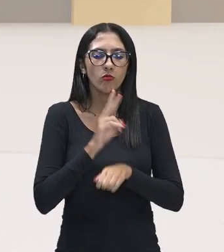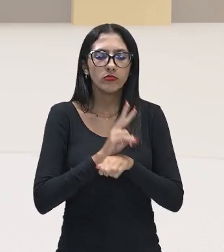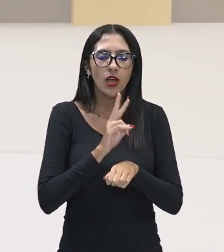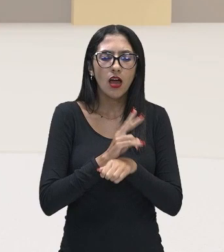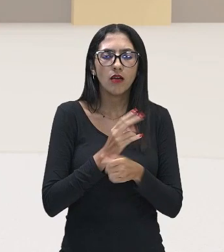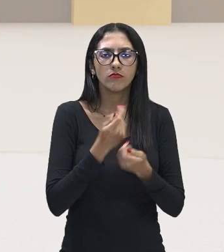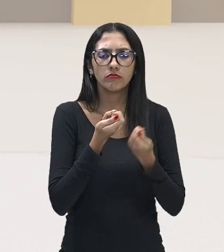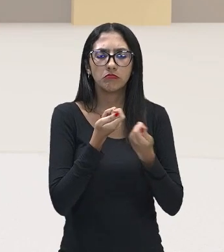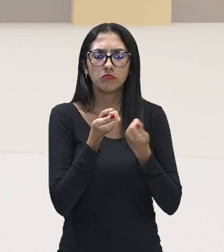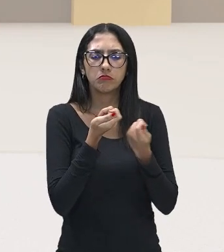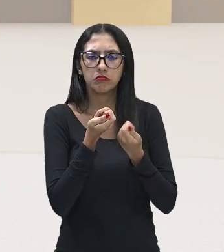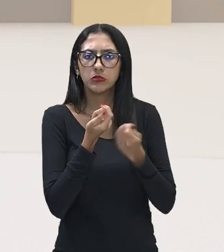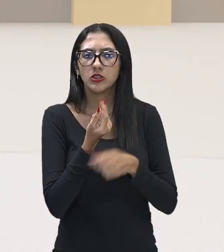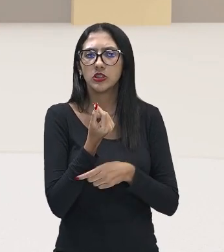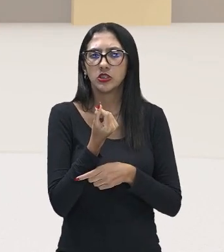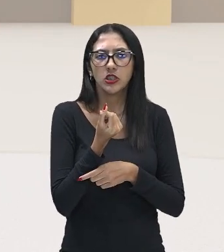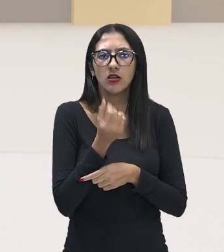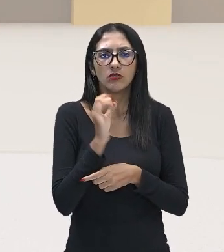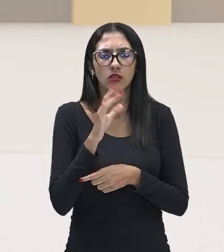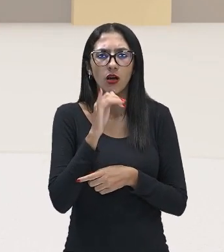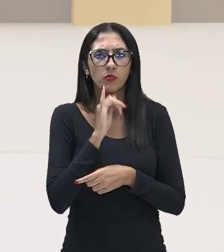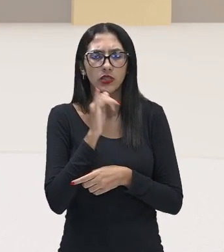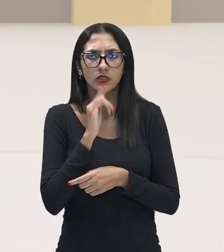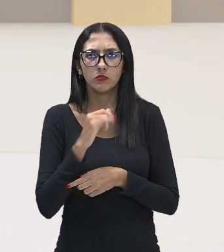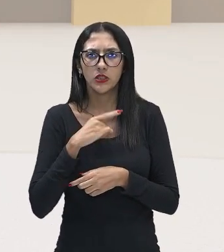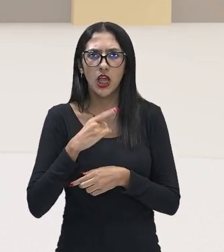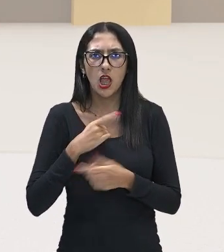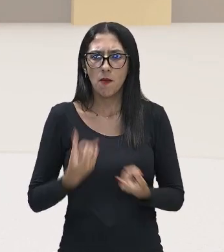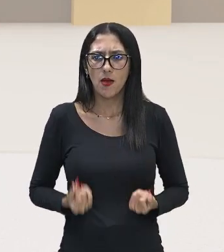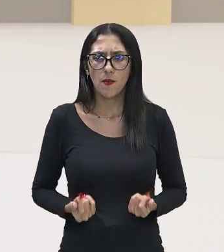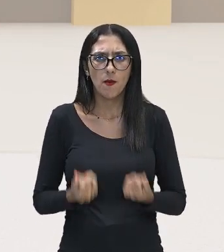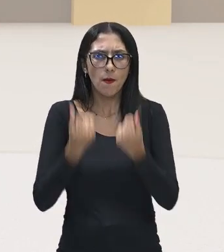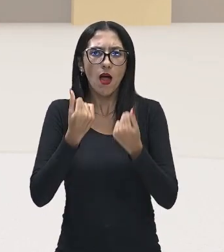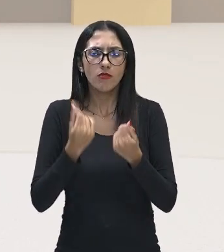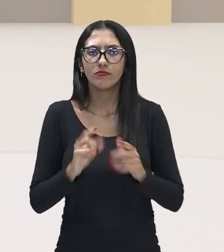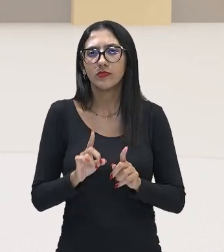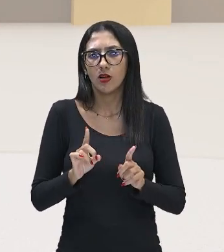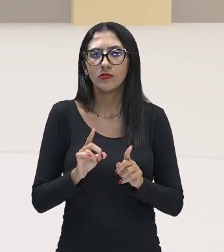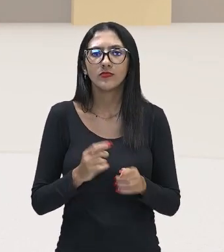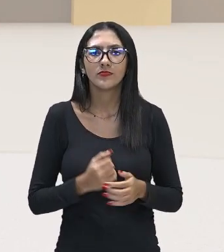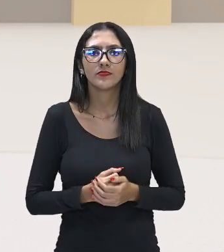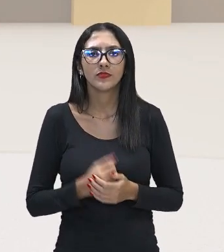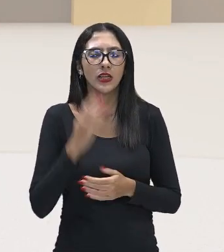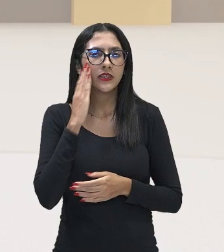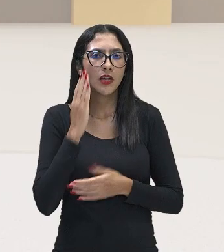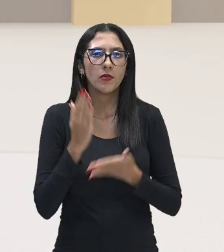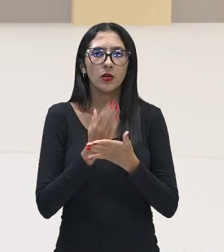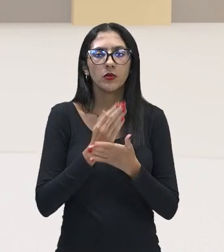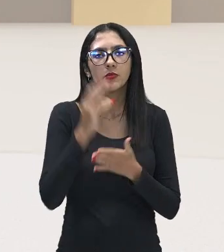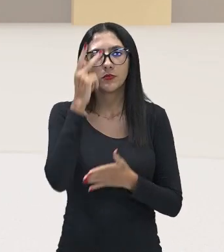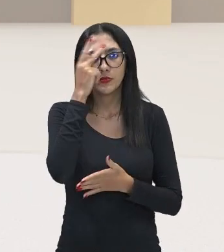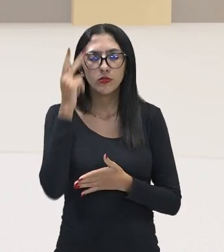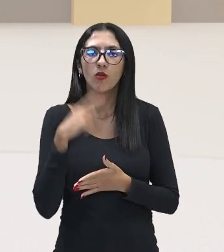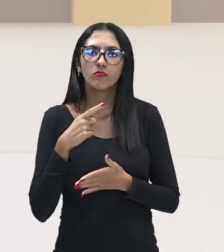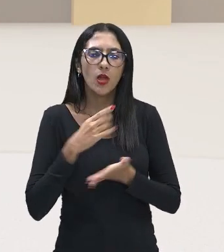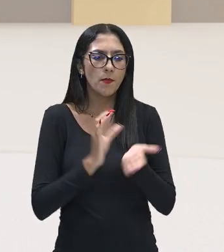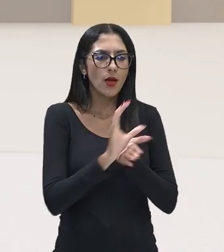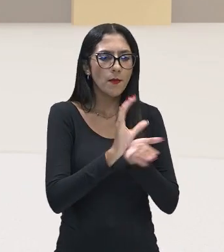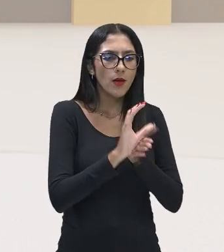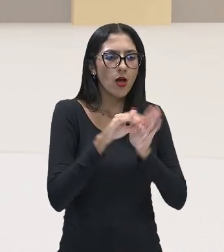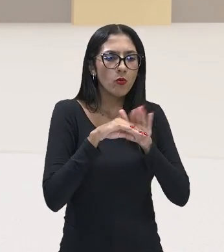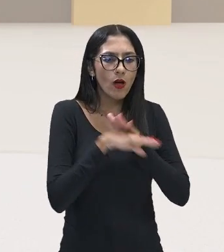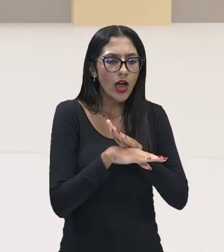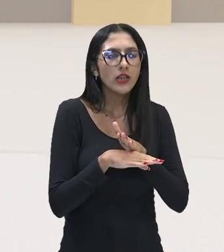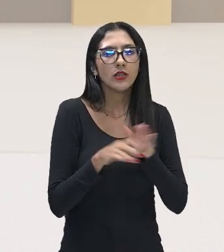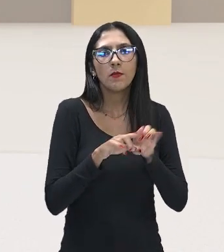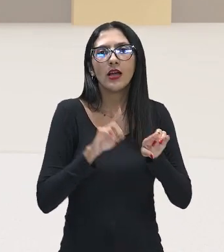controle financeiro, não é somente para quem tem muito dinheiro, tá? Tem gente que faz muito investimento e com pouco dinheiro. Então, em